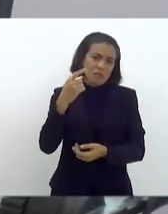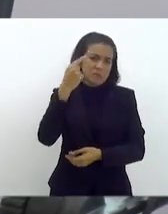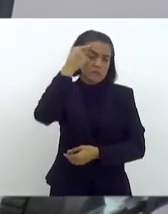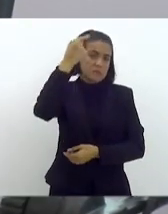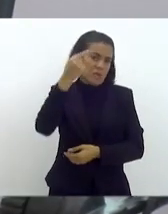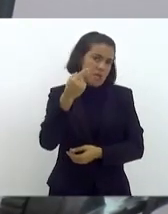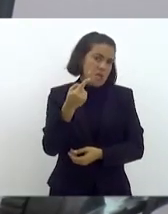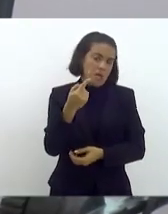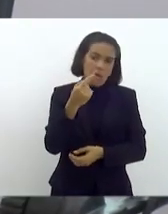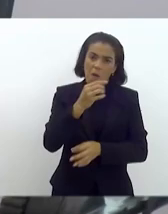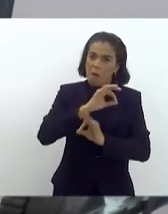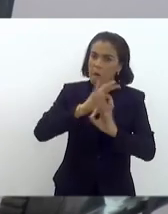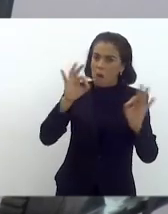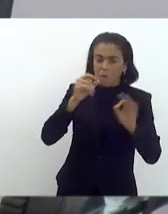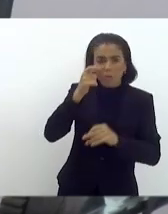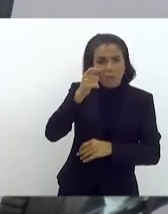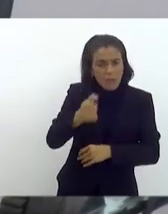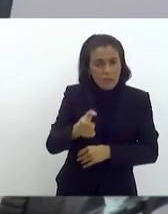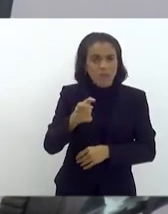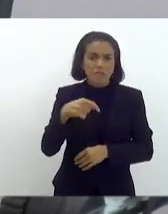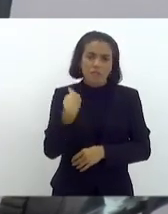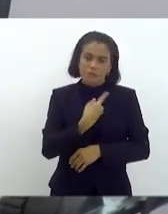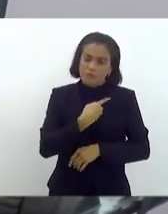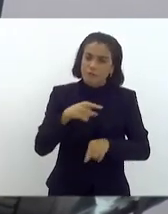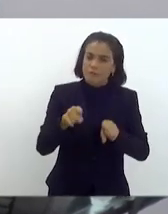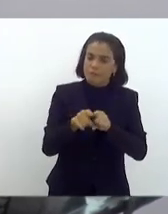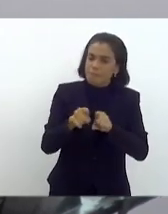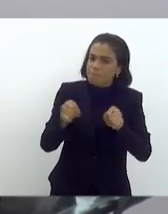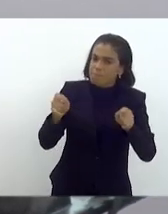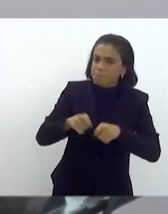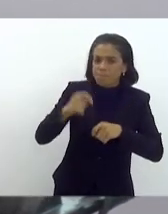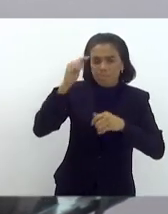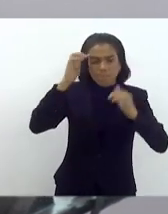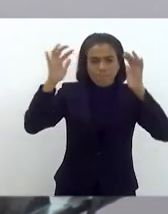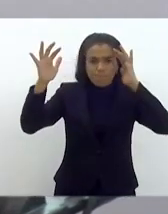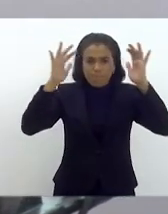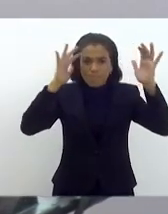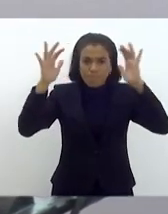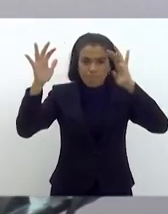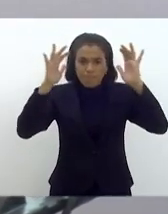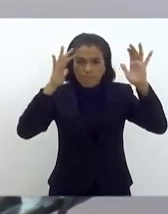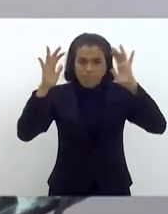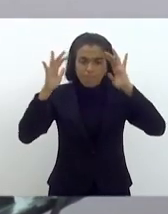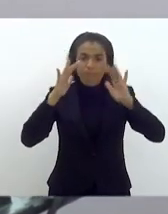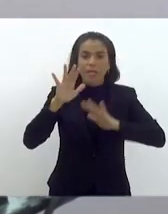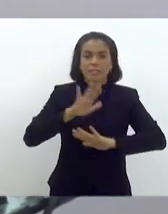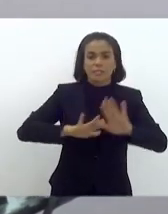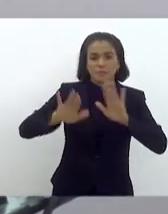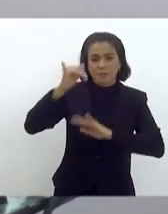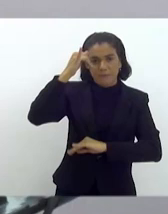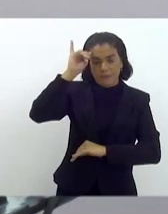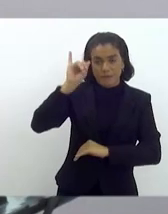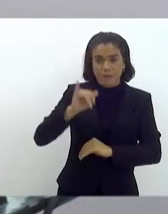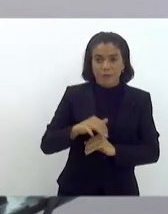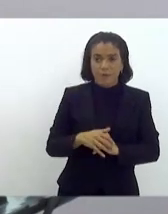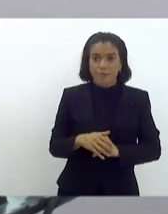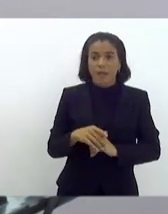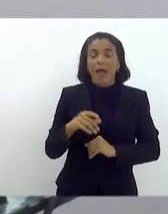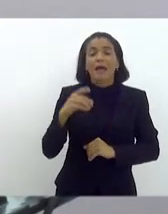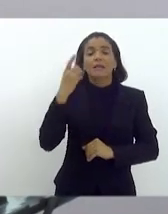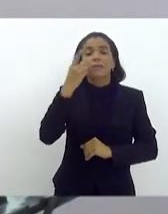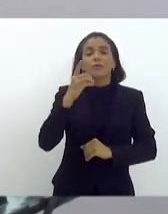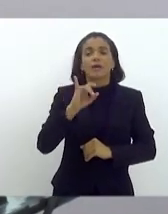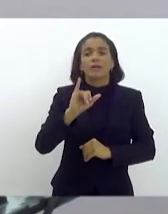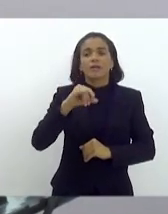é uma ideia muito interessante da gente também poder pensar aí né nesse aspecto preventivo ah deputada índia fez